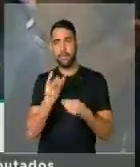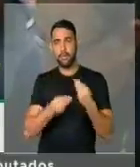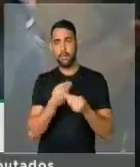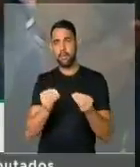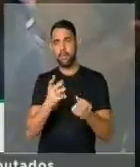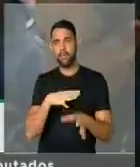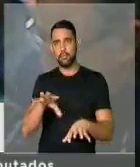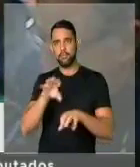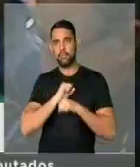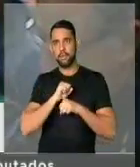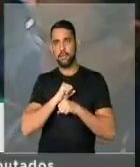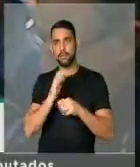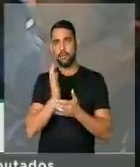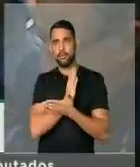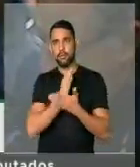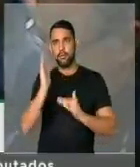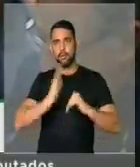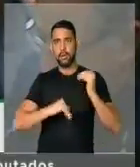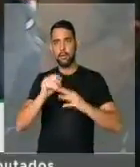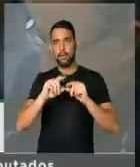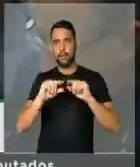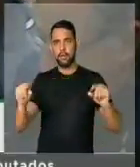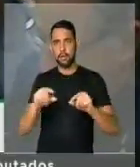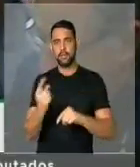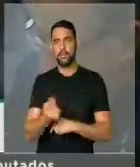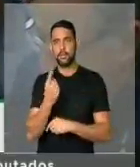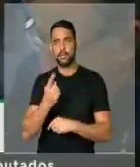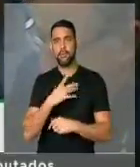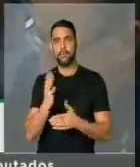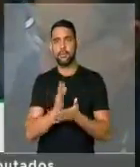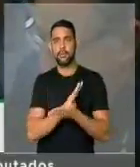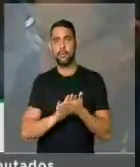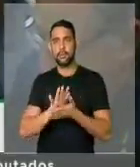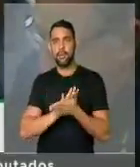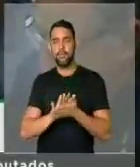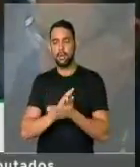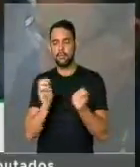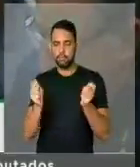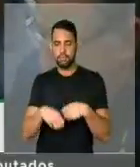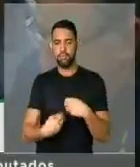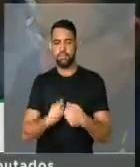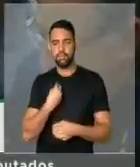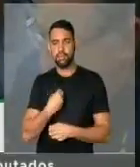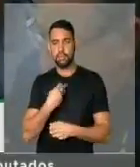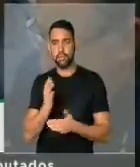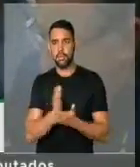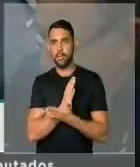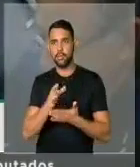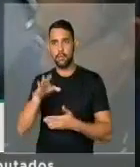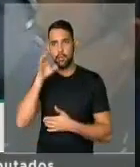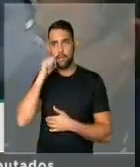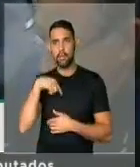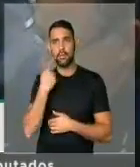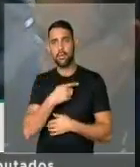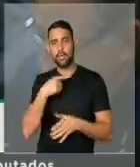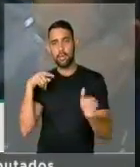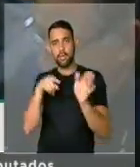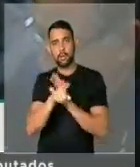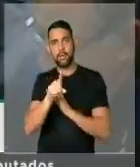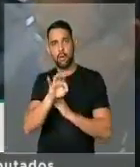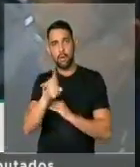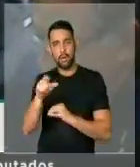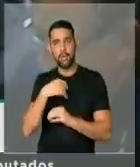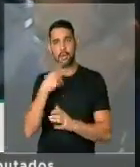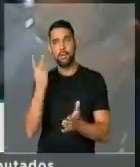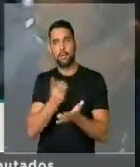dado posse, num ato e numa frase só, sem nenhuma possibilidade de ouvir a nossa questão de ordem,